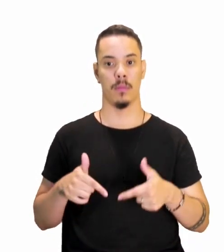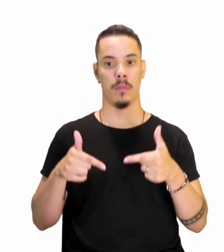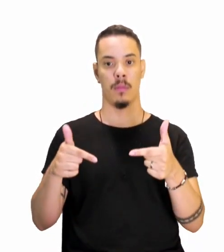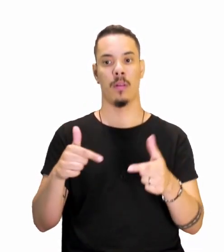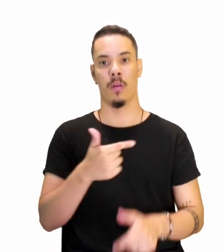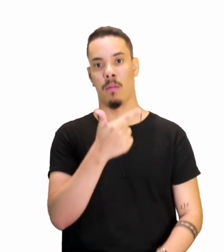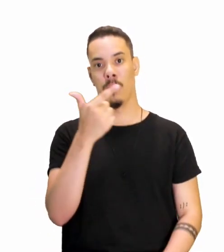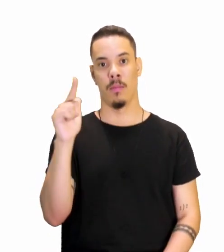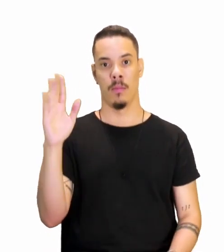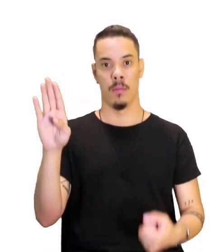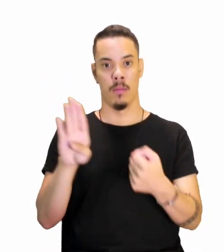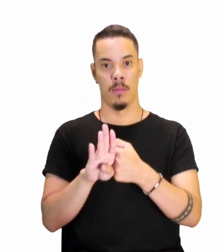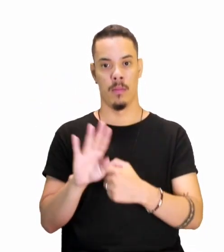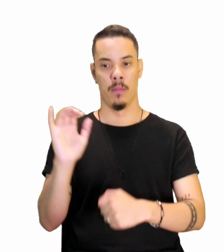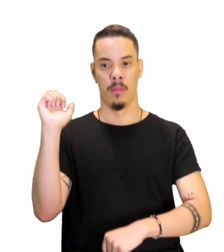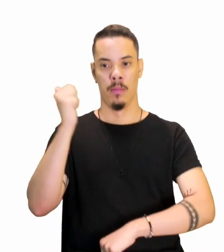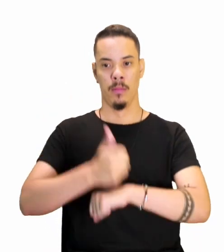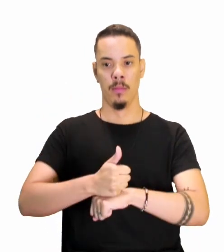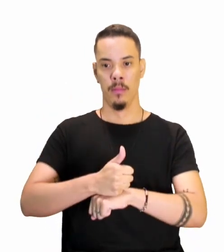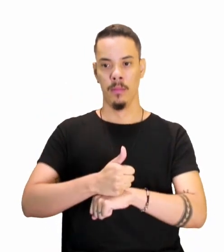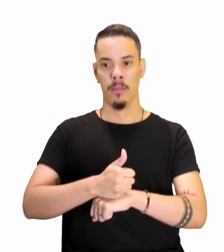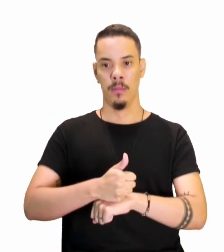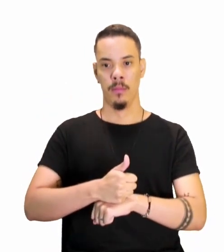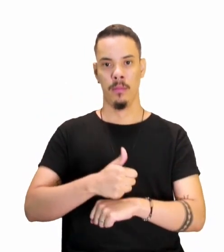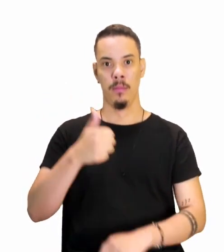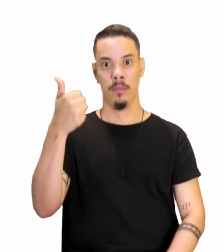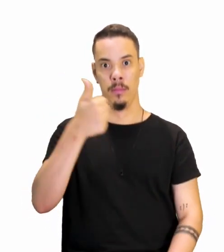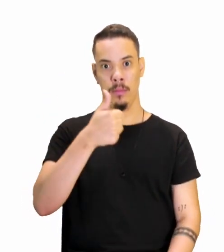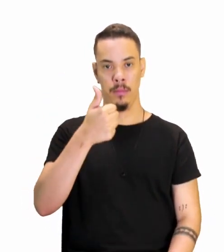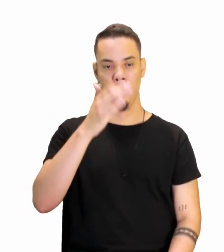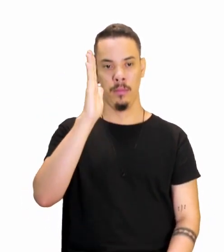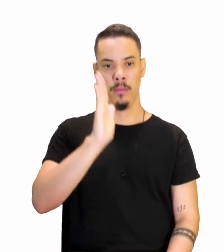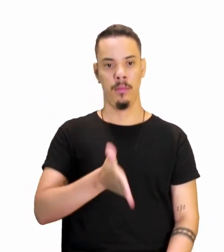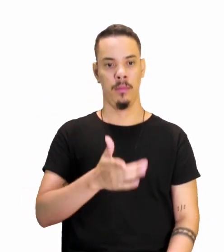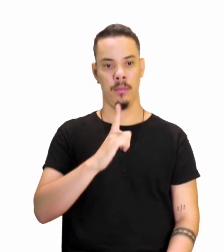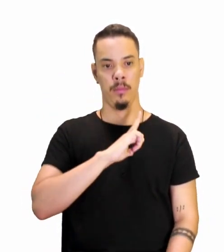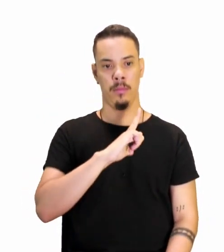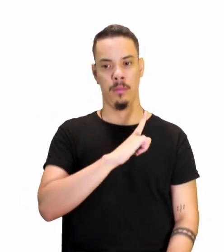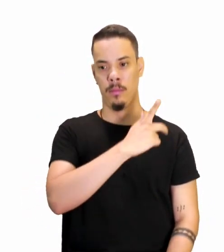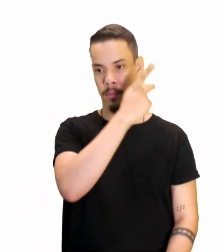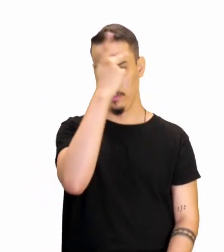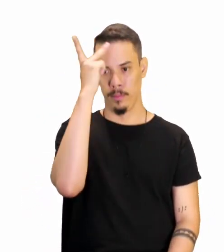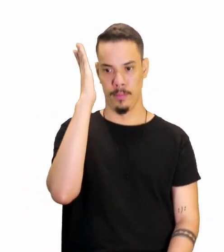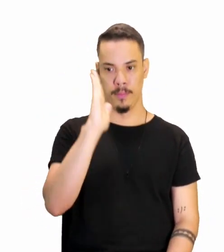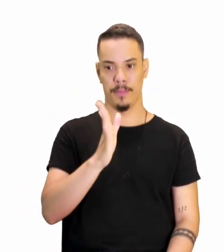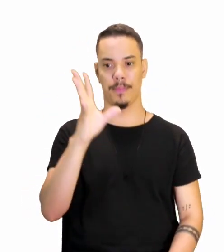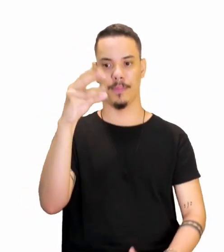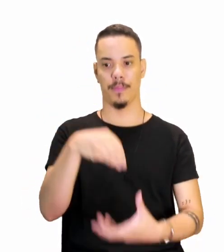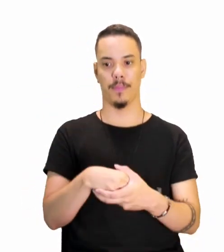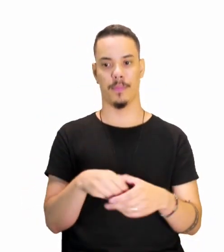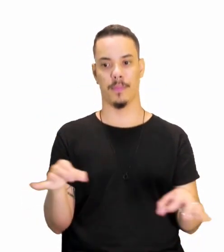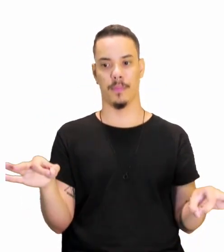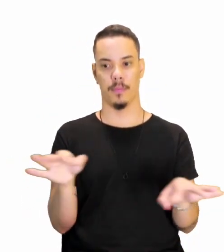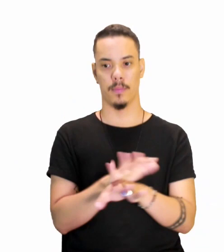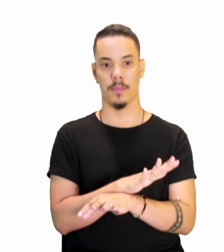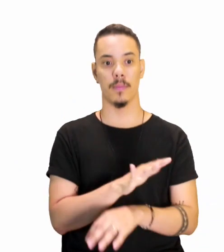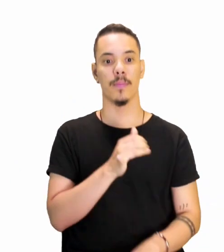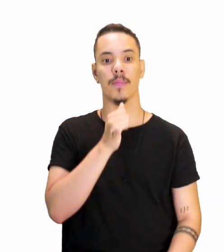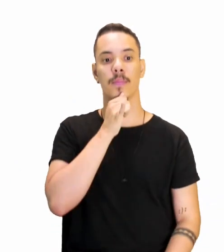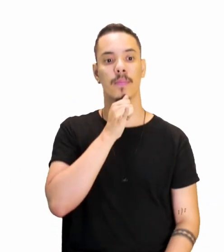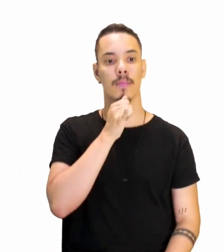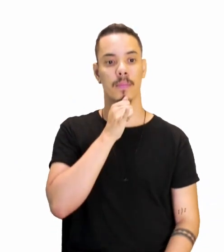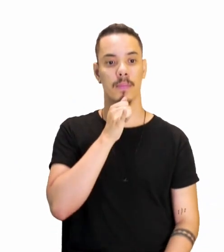outro substantivo que é o primitivo 1 que já existe. Tá certo? Então, no caso aqui, eu